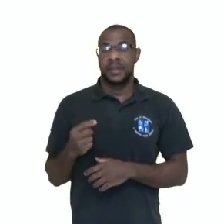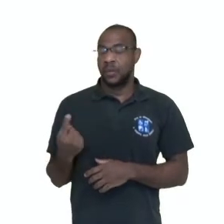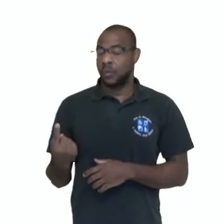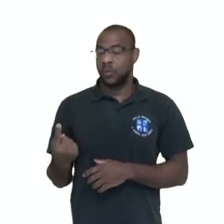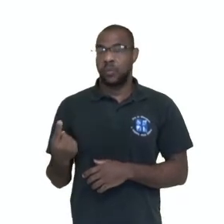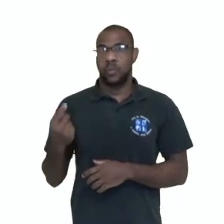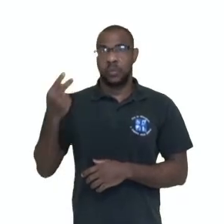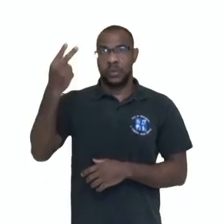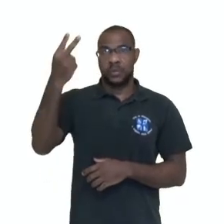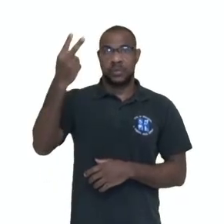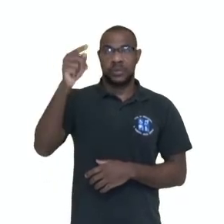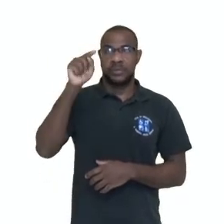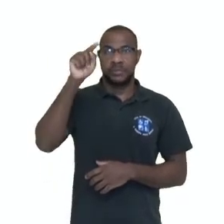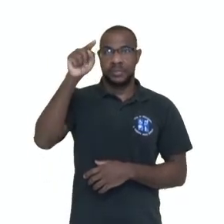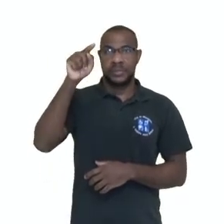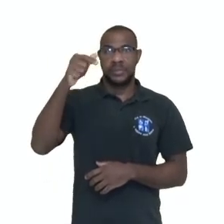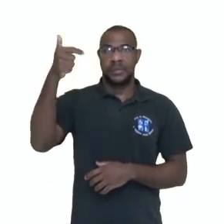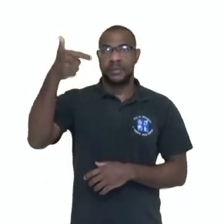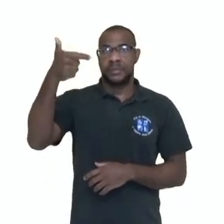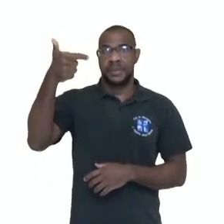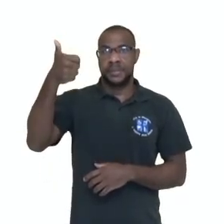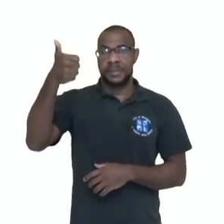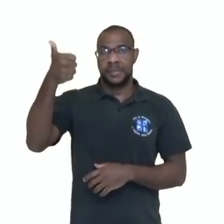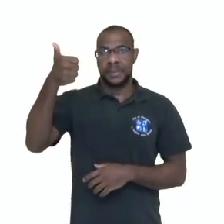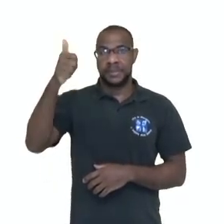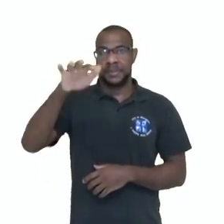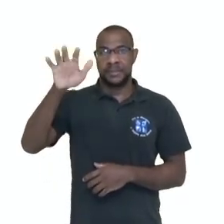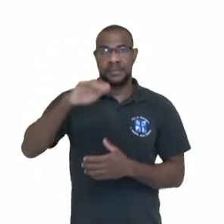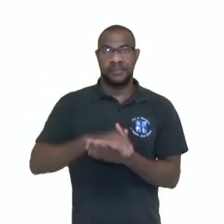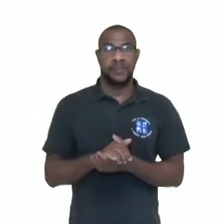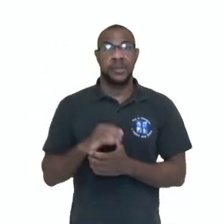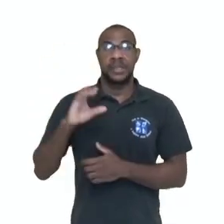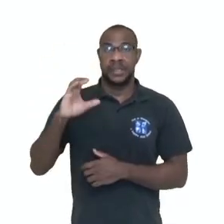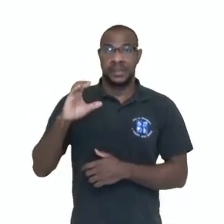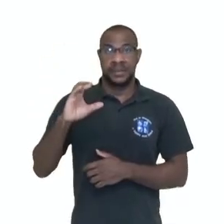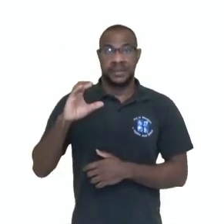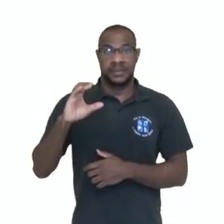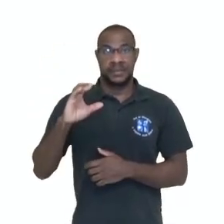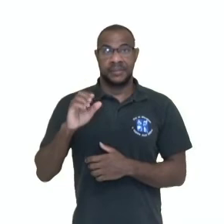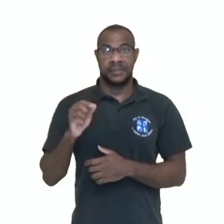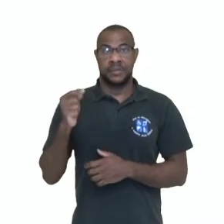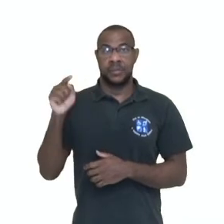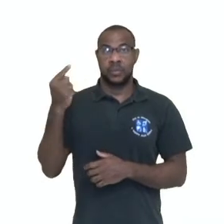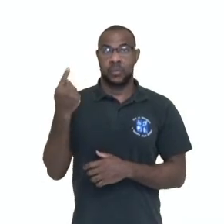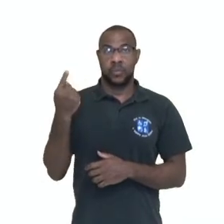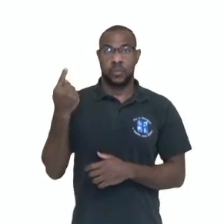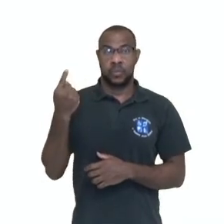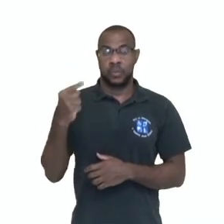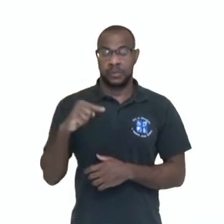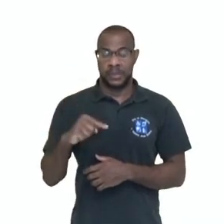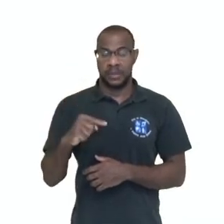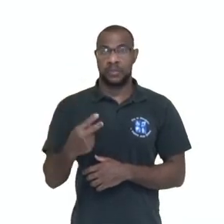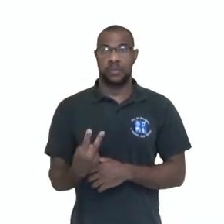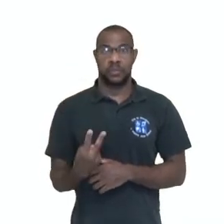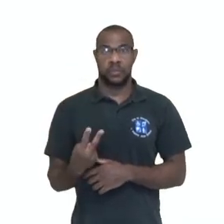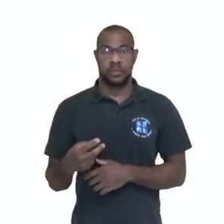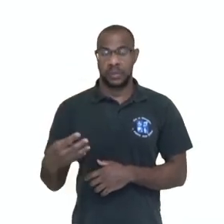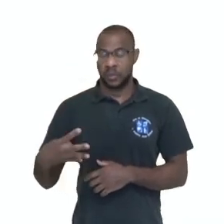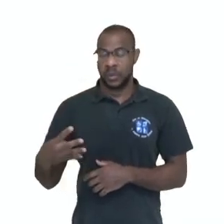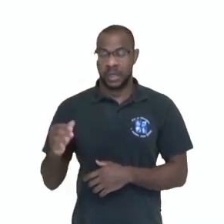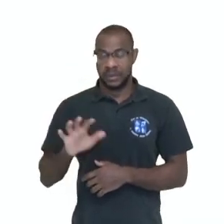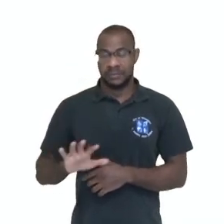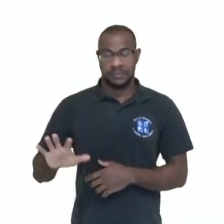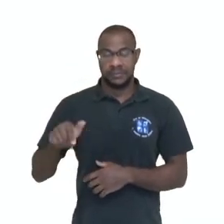2. Então, está aqui no primeiro quadrante. O ponto C, 1 e menos 1. Então, ele está aqui no